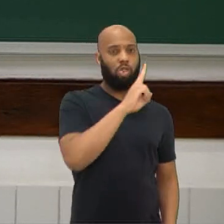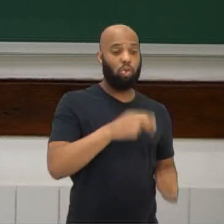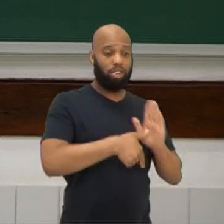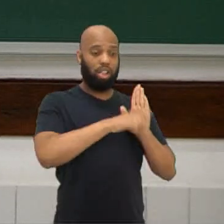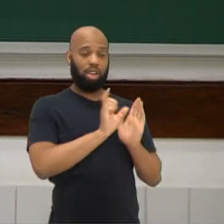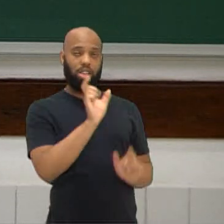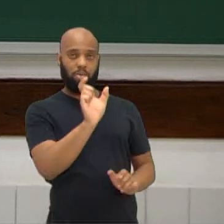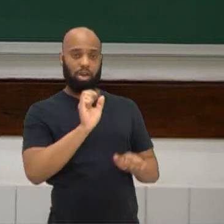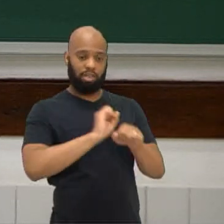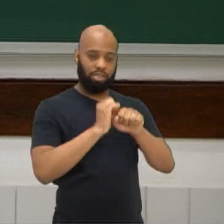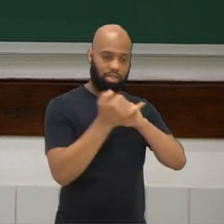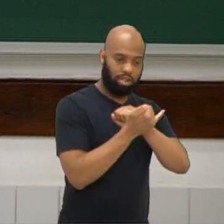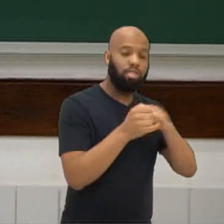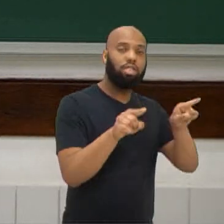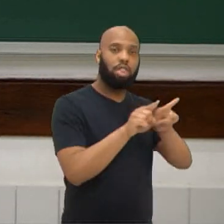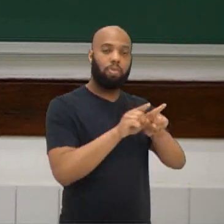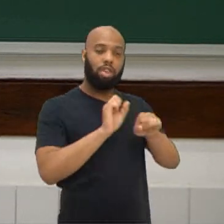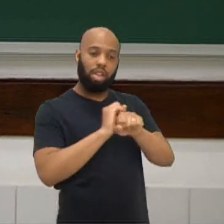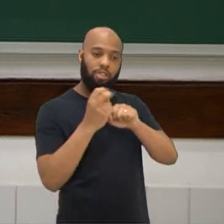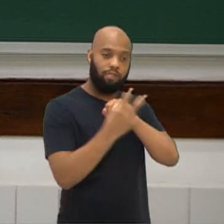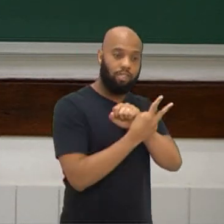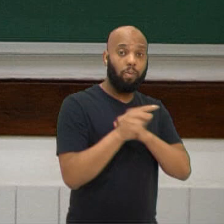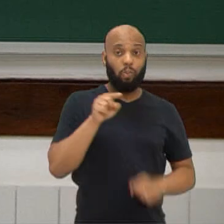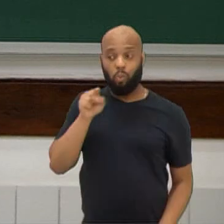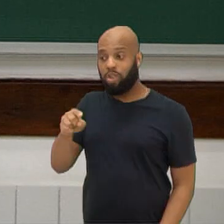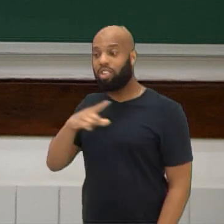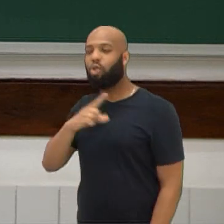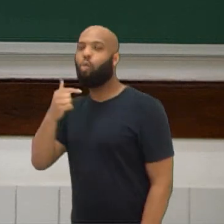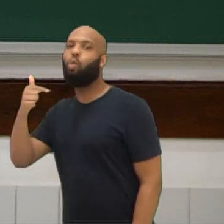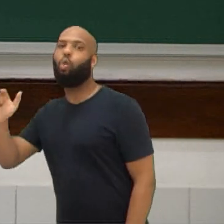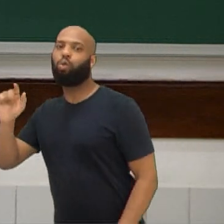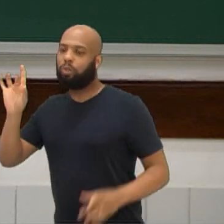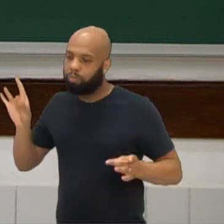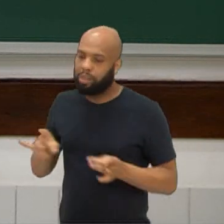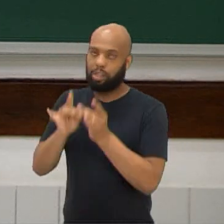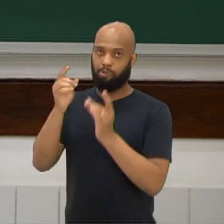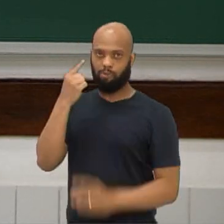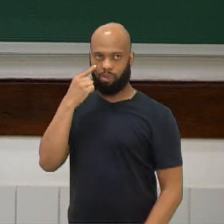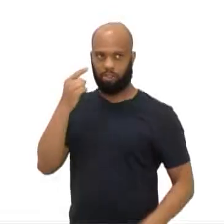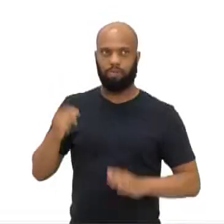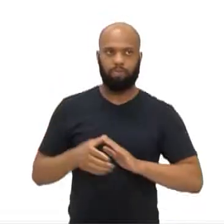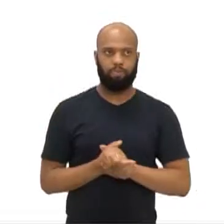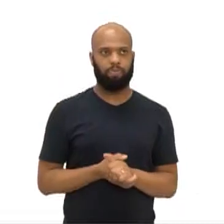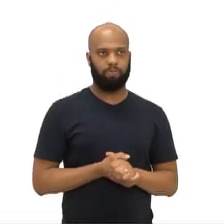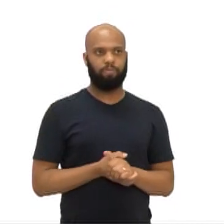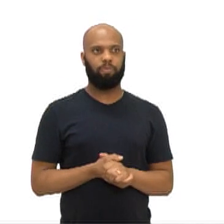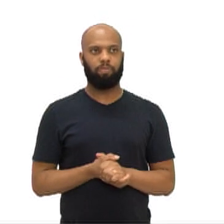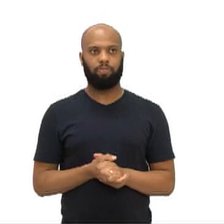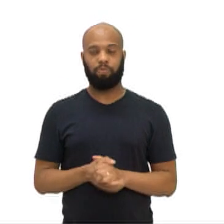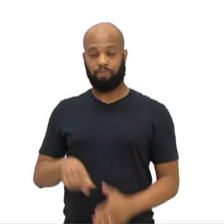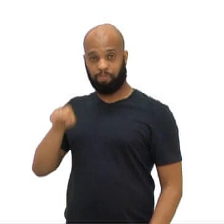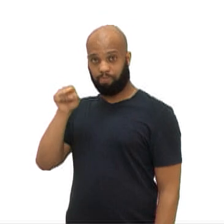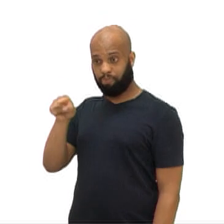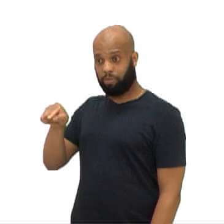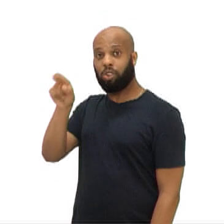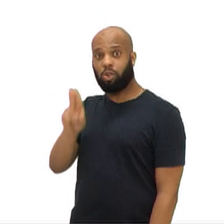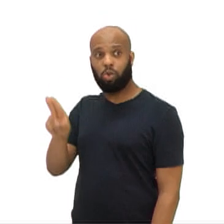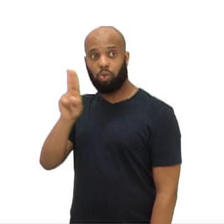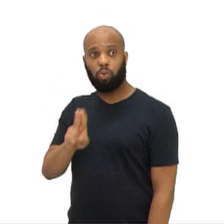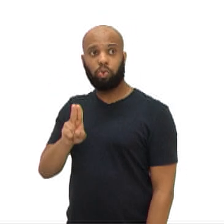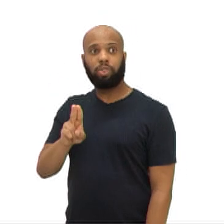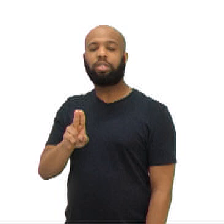advérbio, e mucho nós temos um caso específico. A ver o que temos aqui então. Mucho vamos